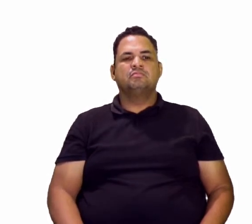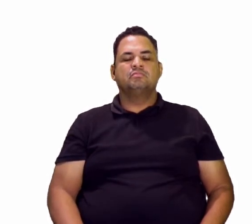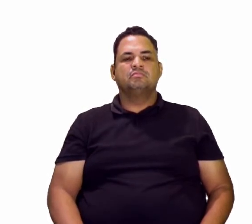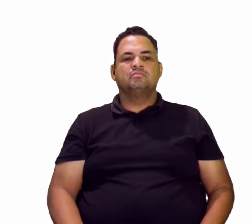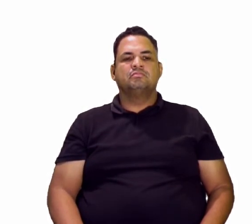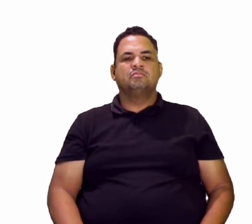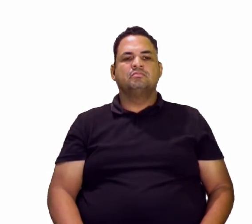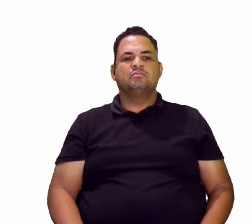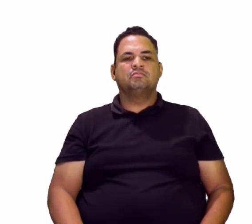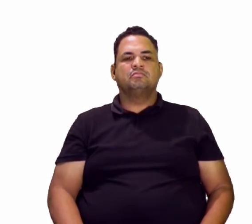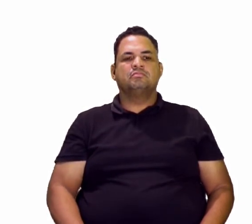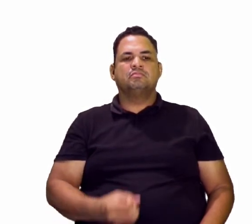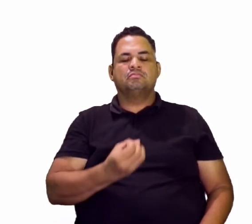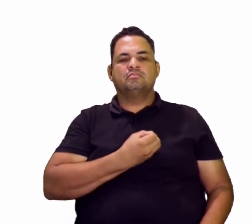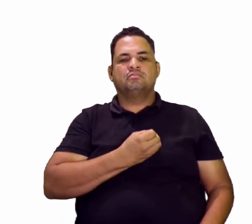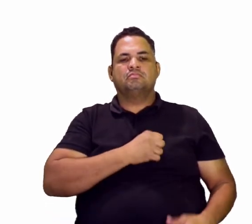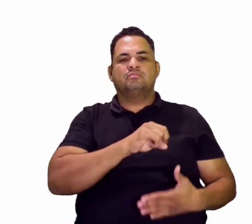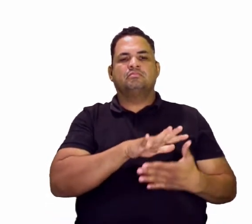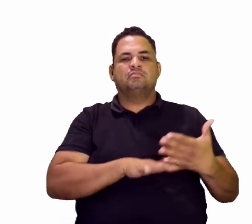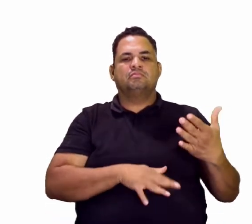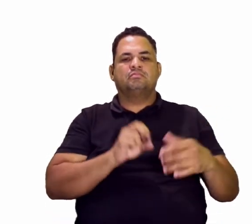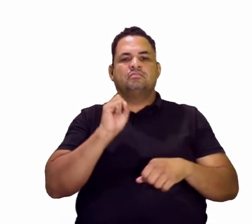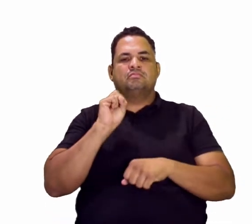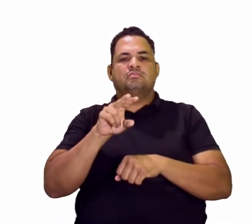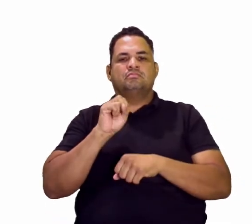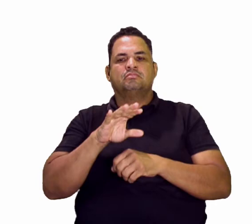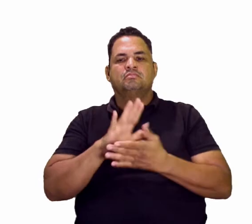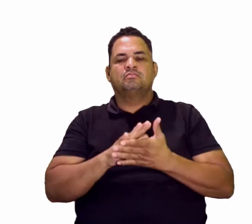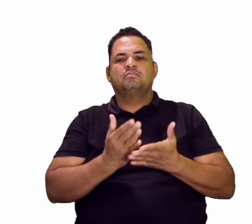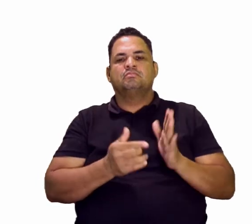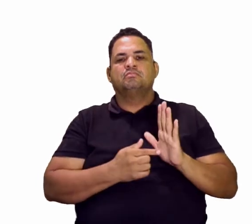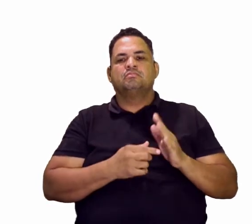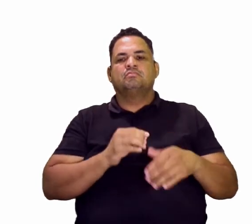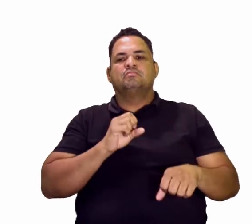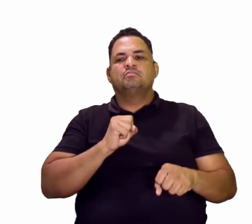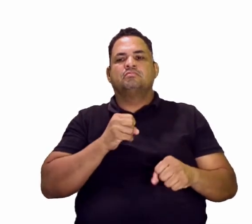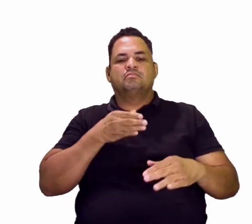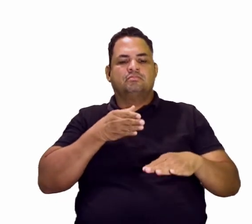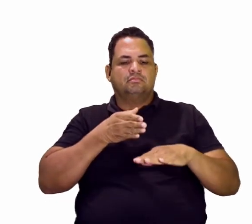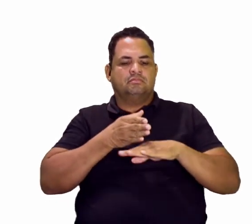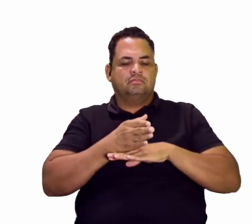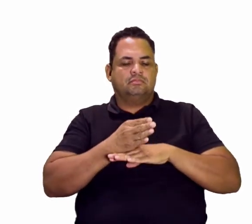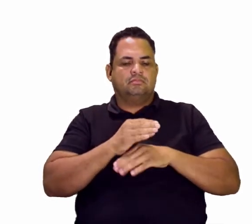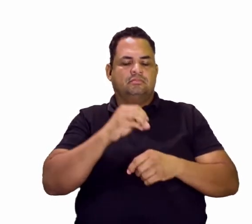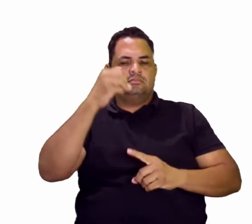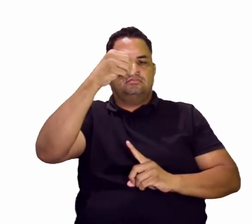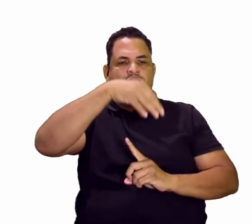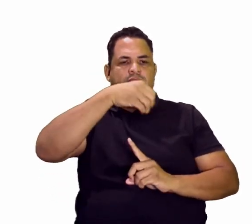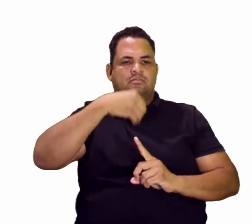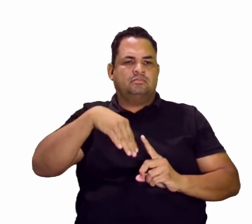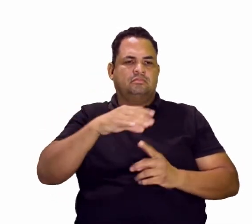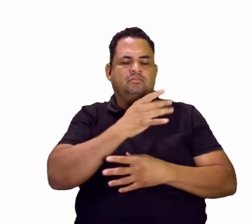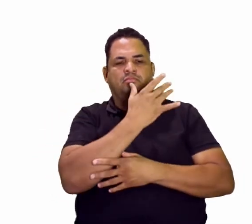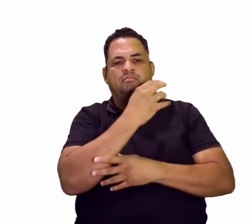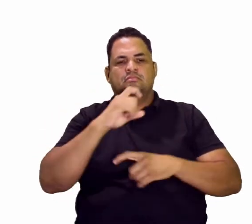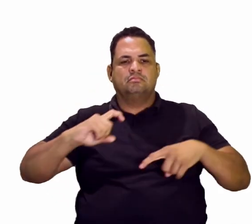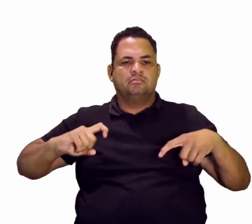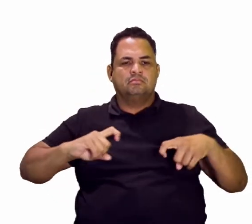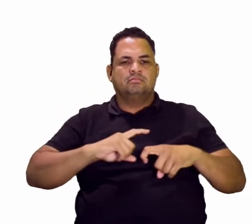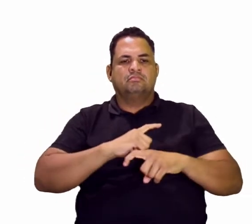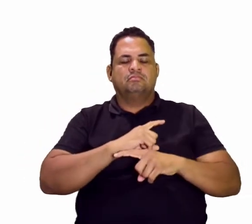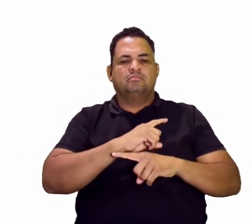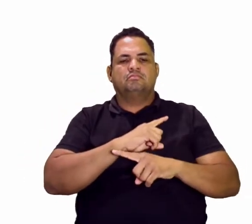Vamos lá. Questão de número 3. Os vírus são seres que parasitam fungos, bactérias, plantas e